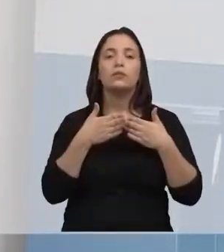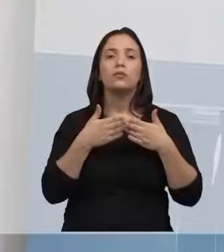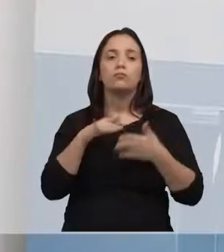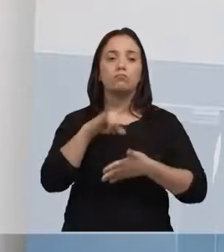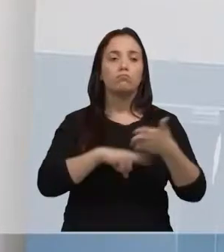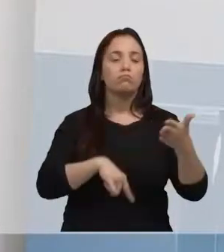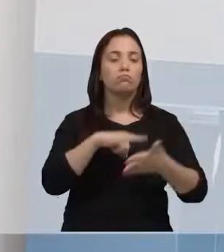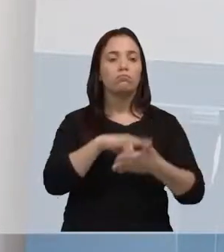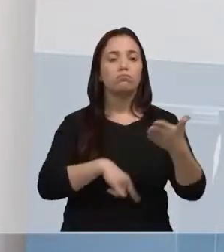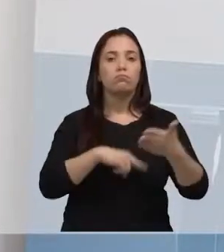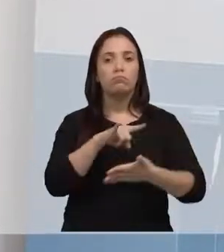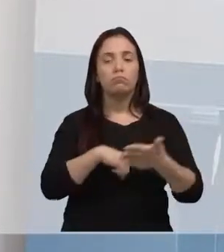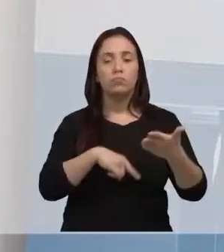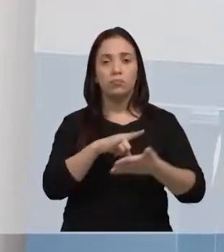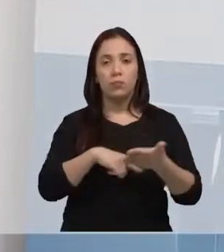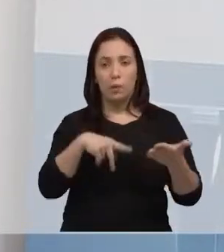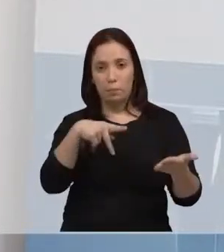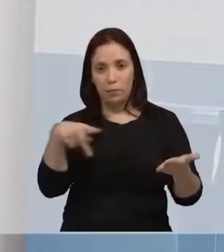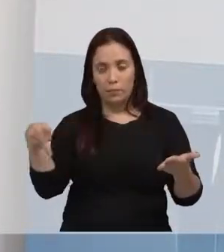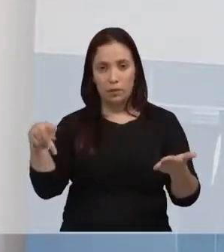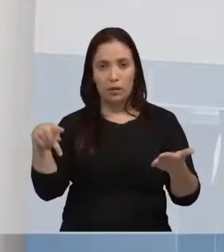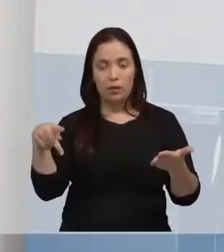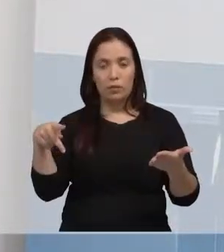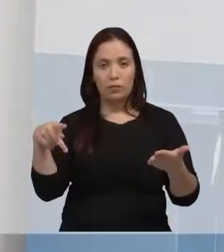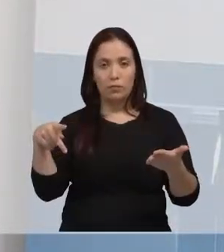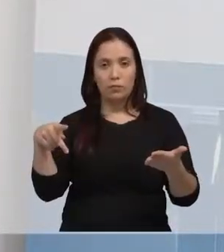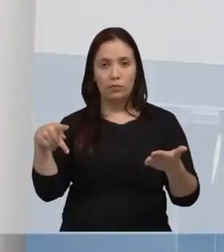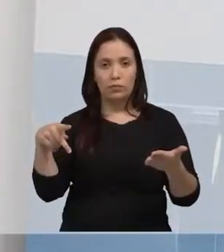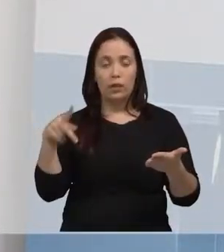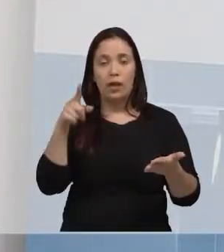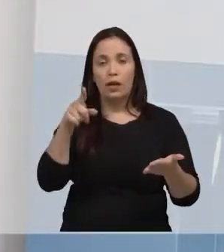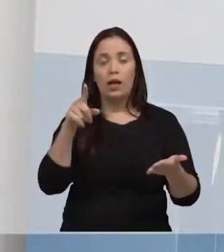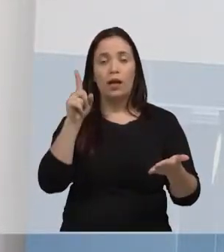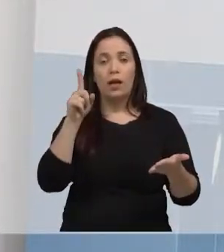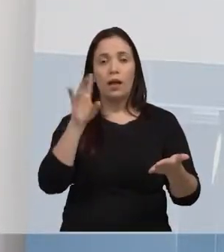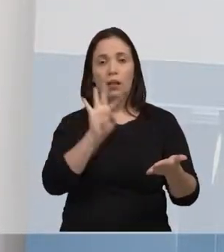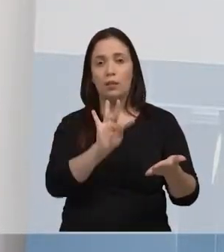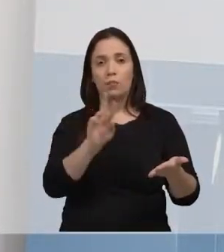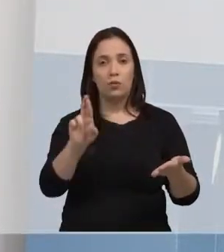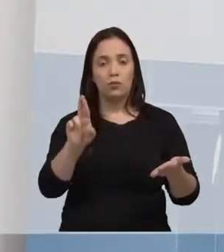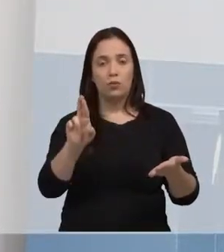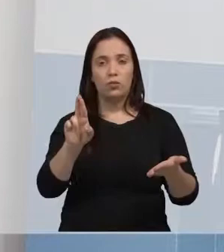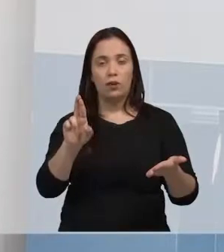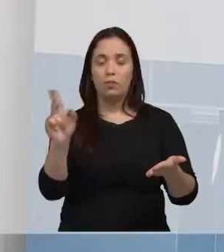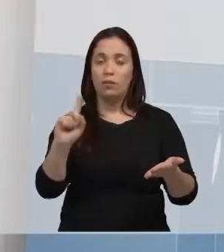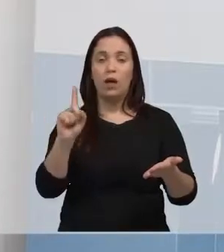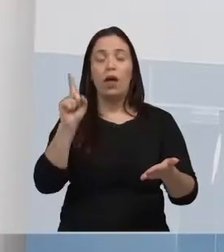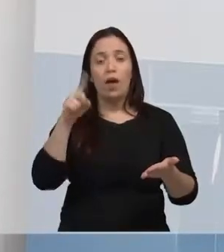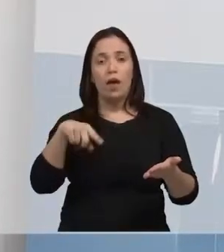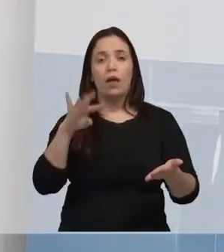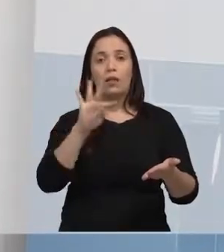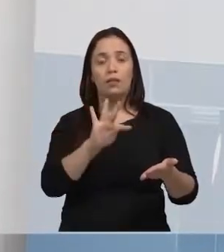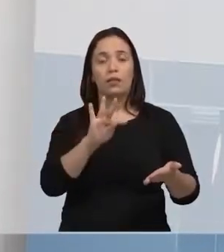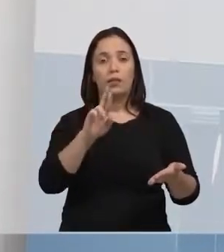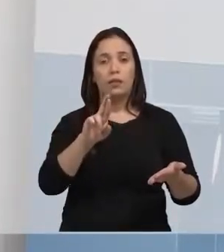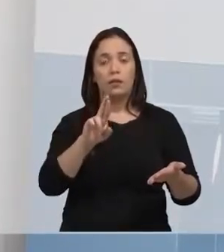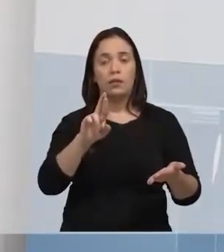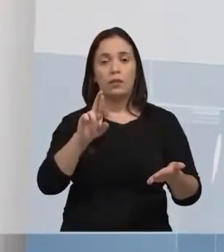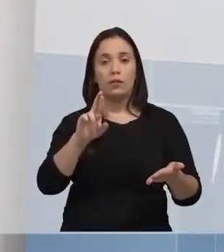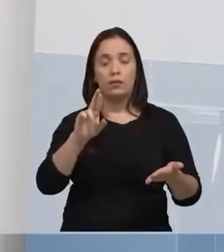registro, no caso da candidatura a presidente, não é pedido a Tribunal Regional, é pedido diretamente ao Tribunal Superior Eleitoral, né,